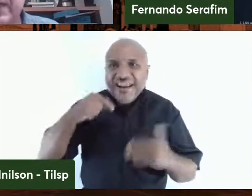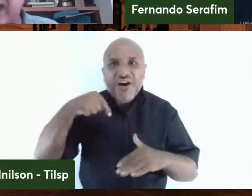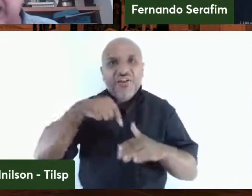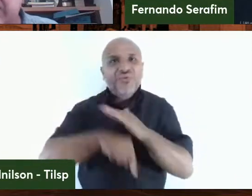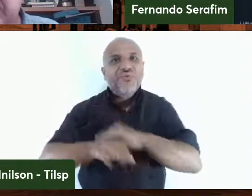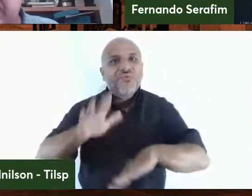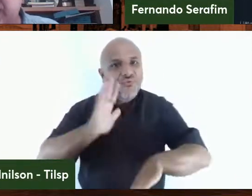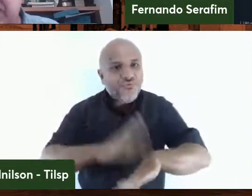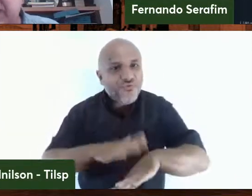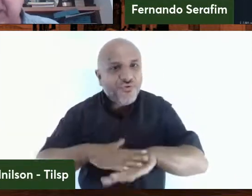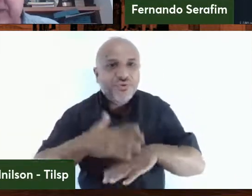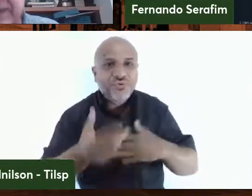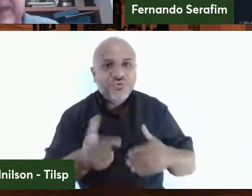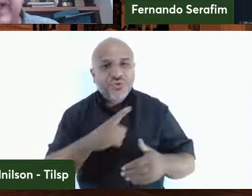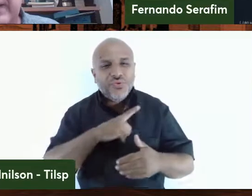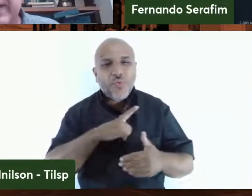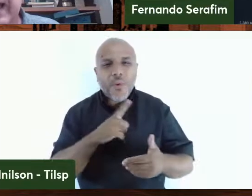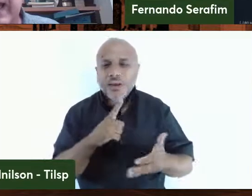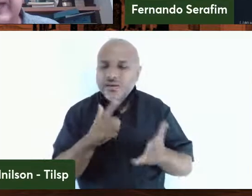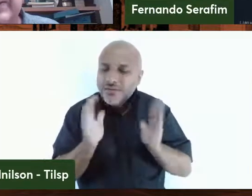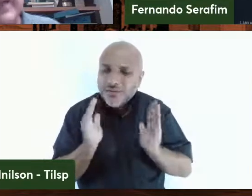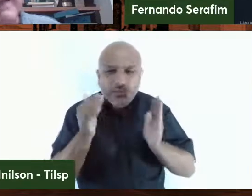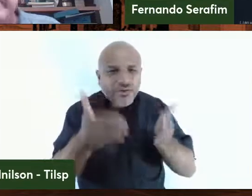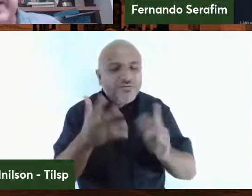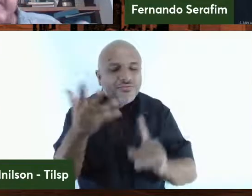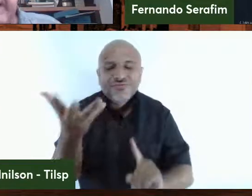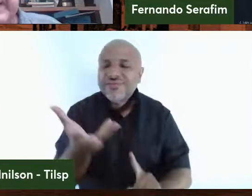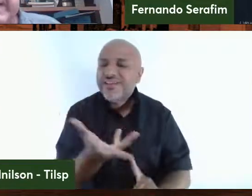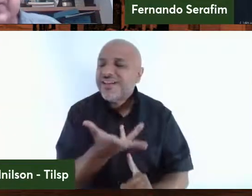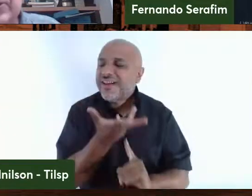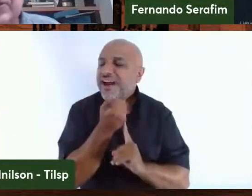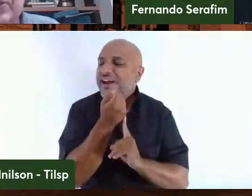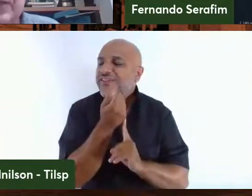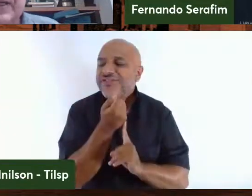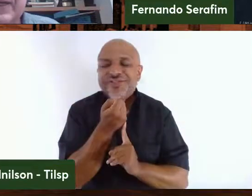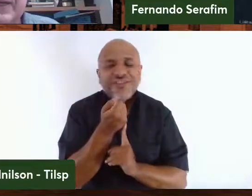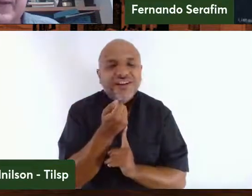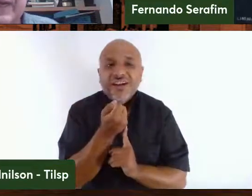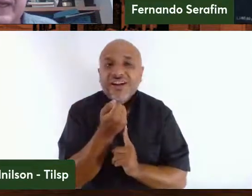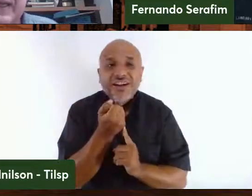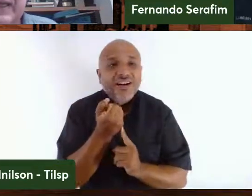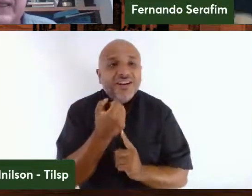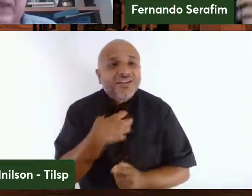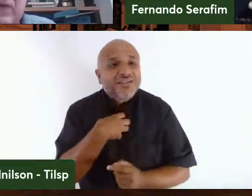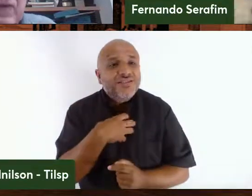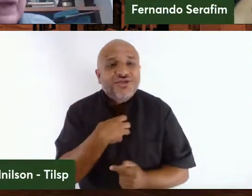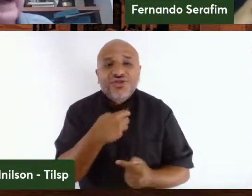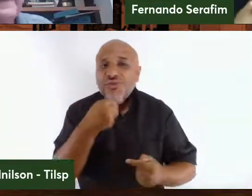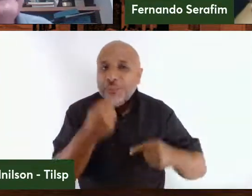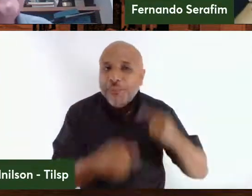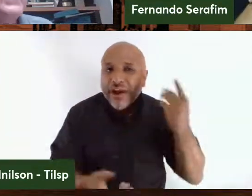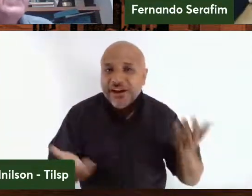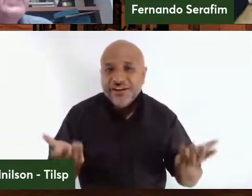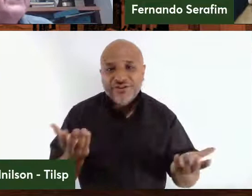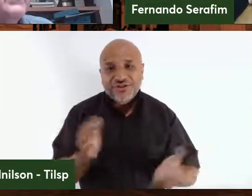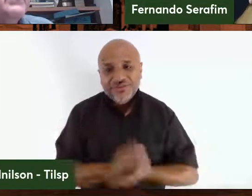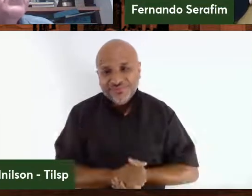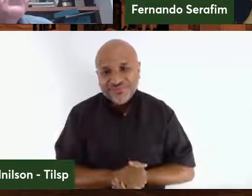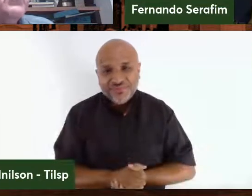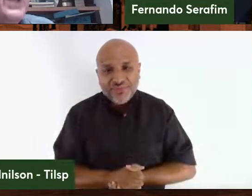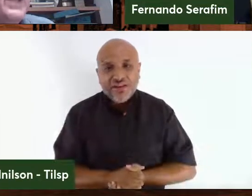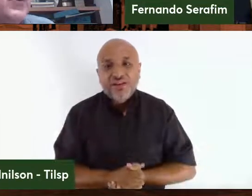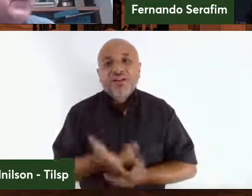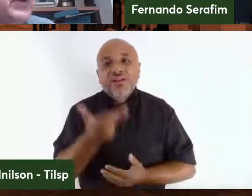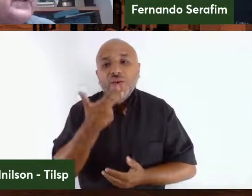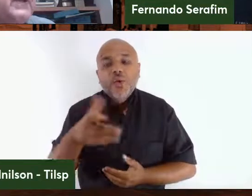dizer, uma das especificidades da arte, ela perde sentido, né? Então, sobre